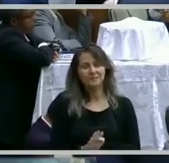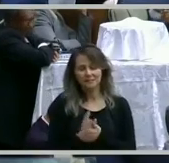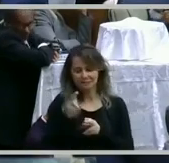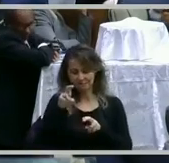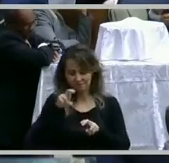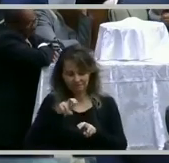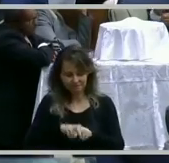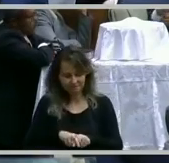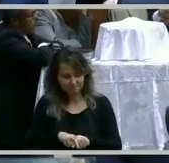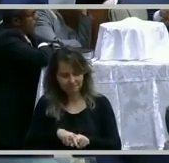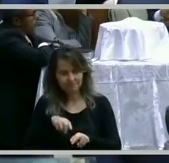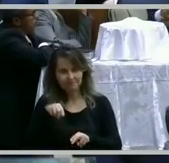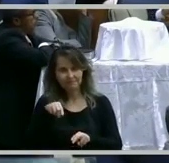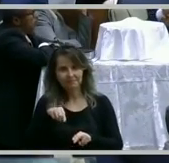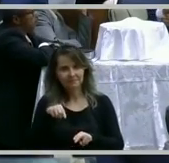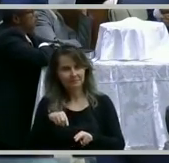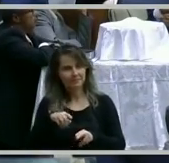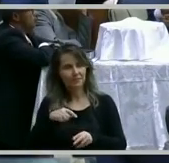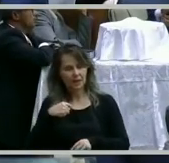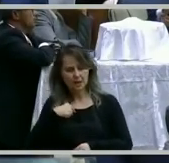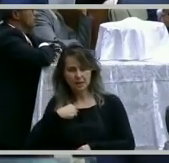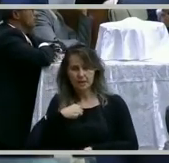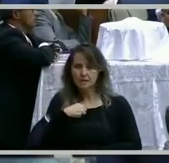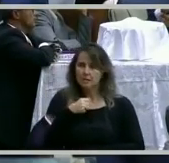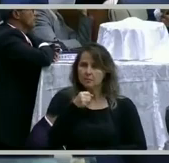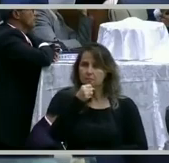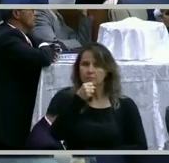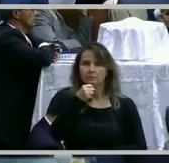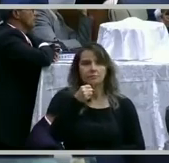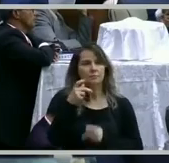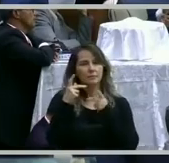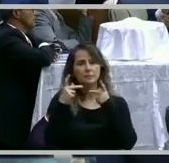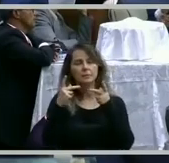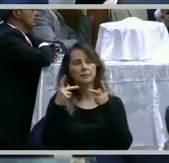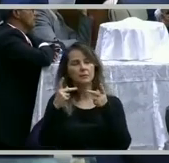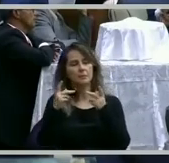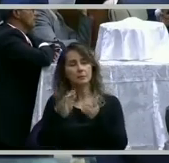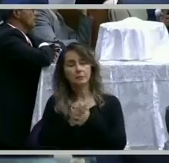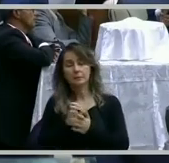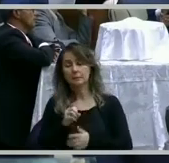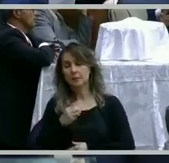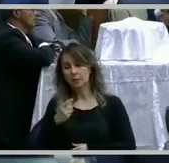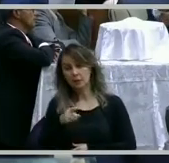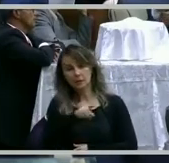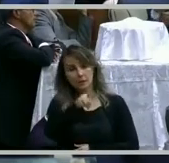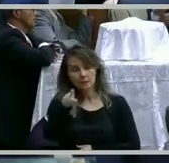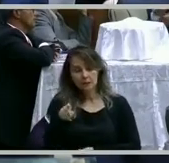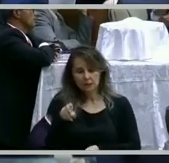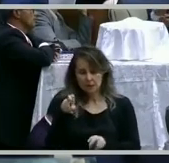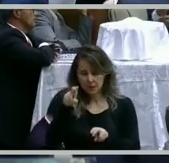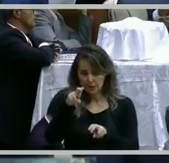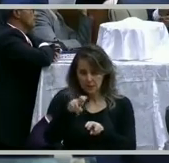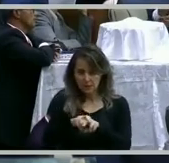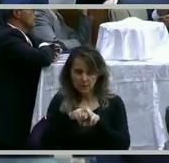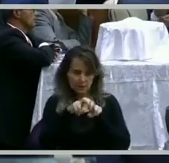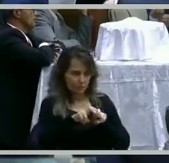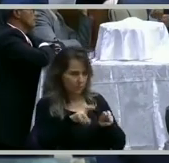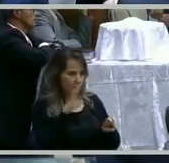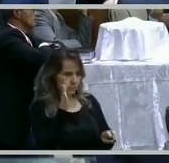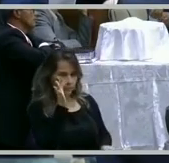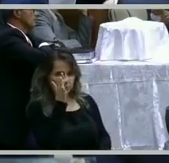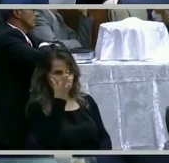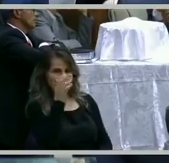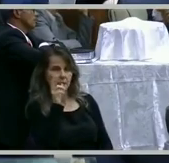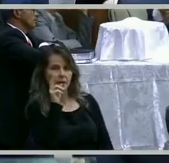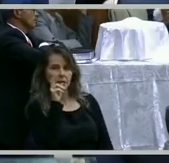este púlpito, ou sentasse aí nesses bancos, para ouvir o louvor e para